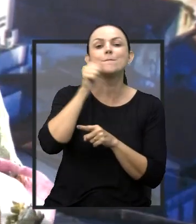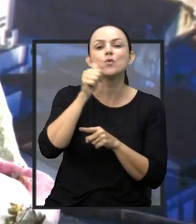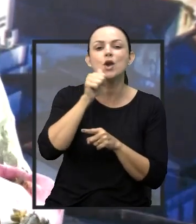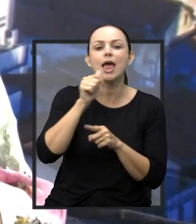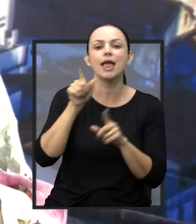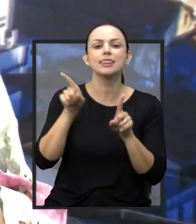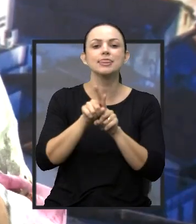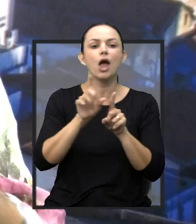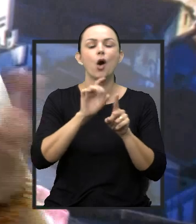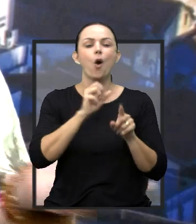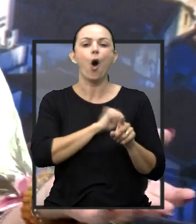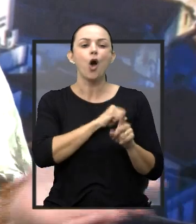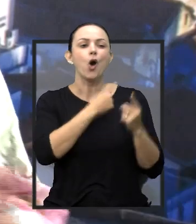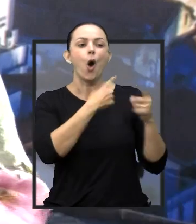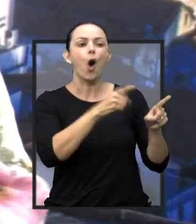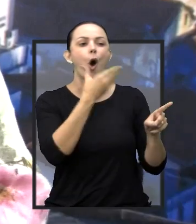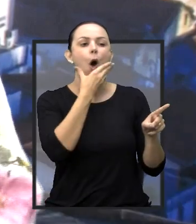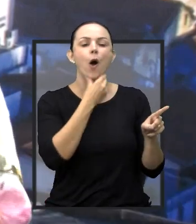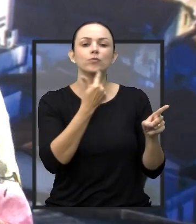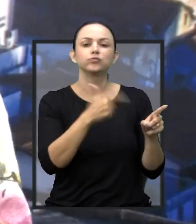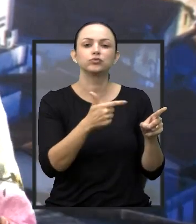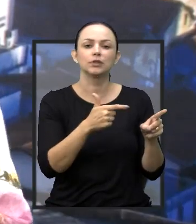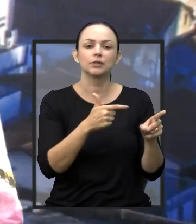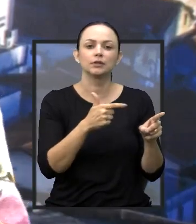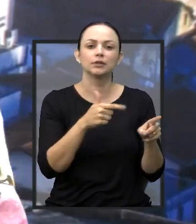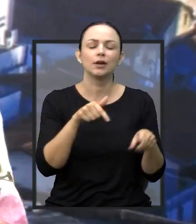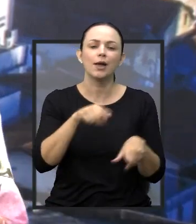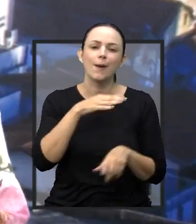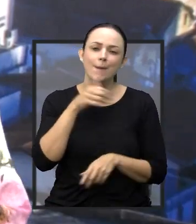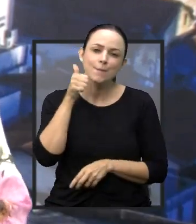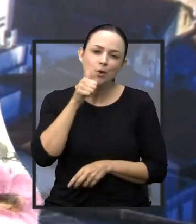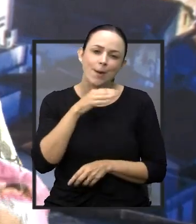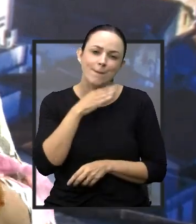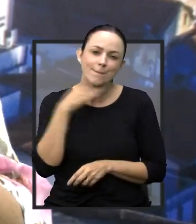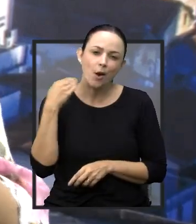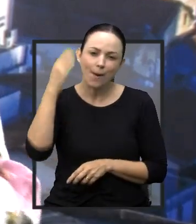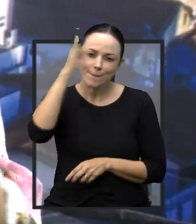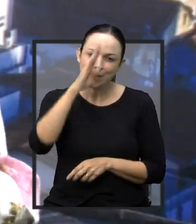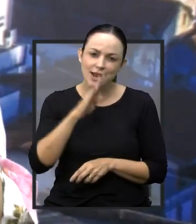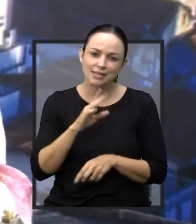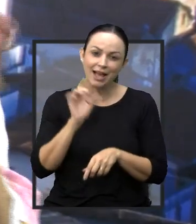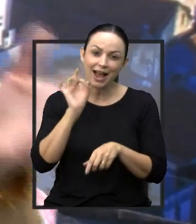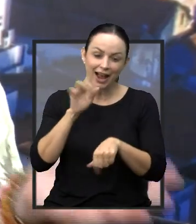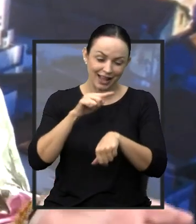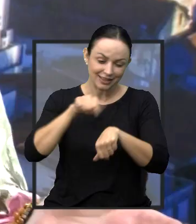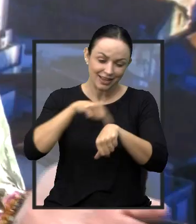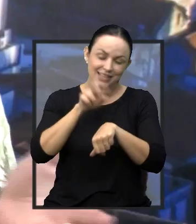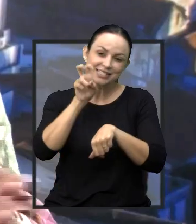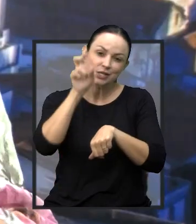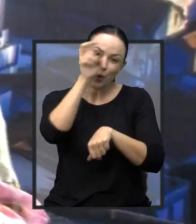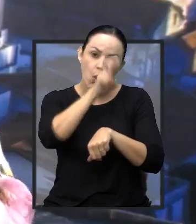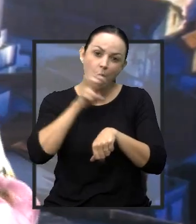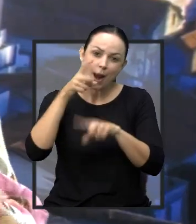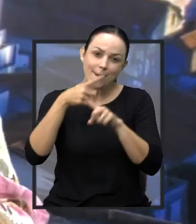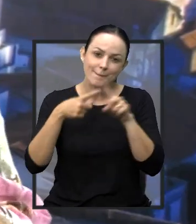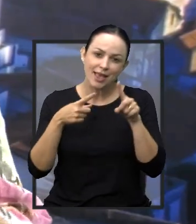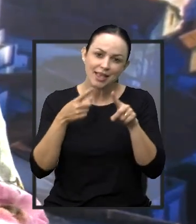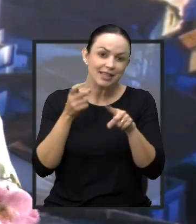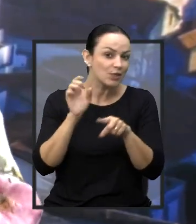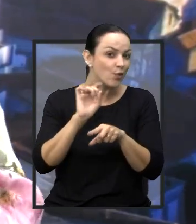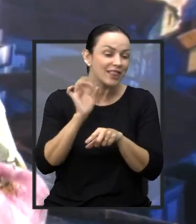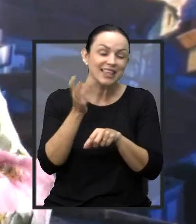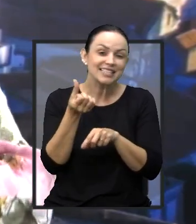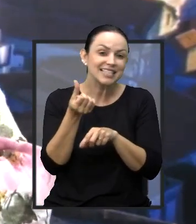da misoginia contra homens. A gente tem uma morte de mulher no Brasil a cada 5 horas e meia, nem